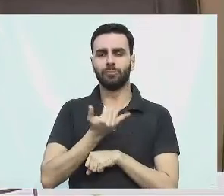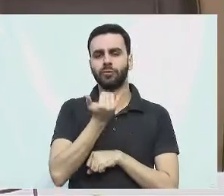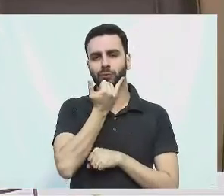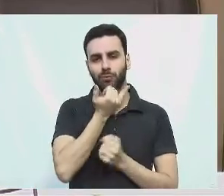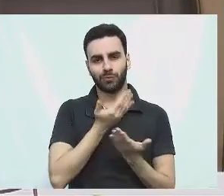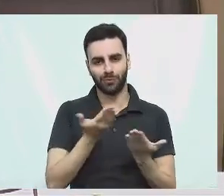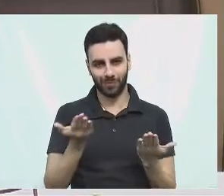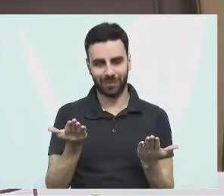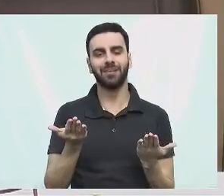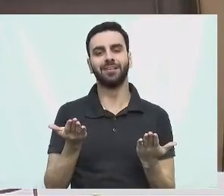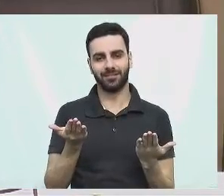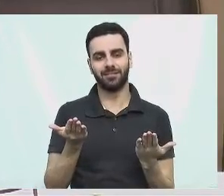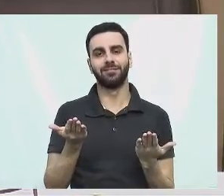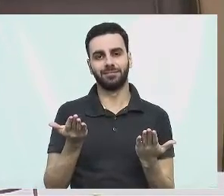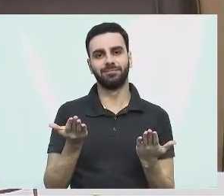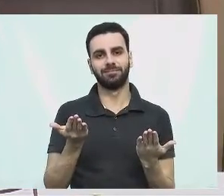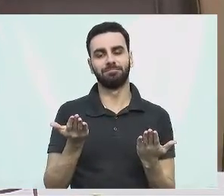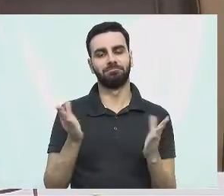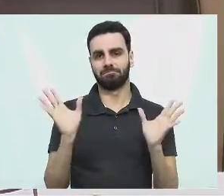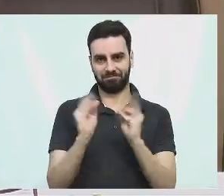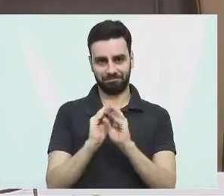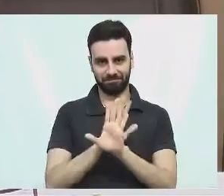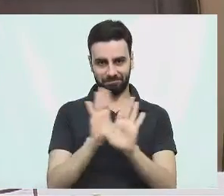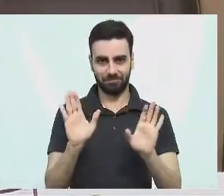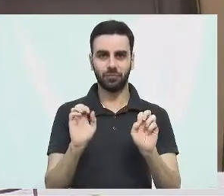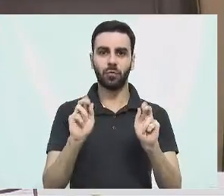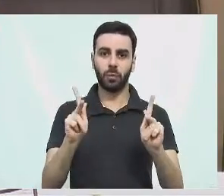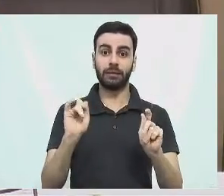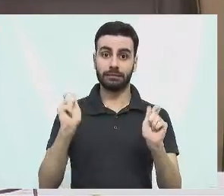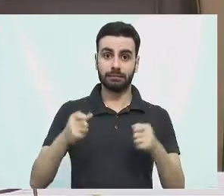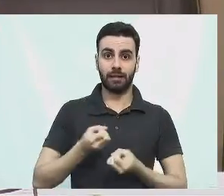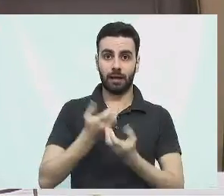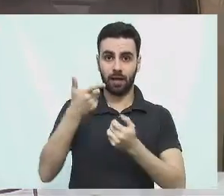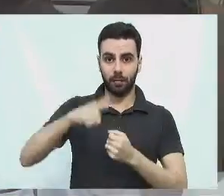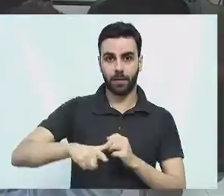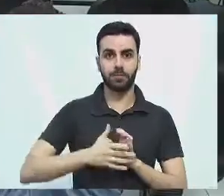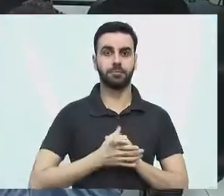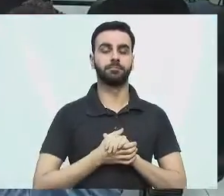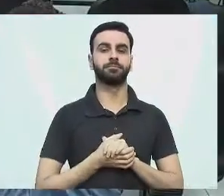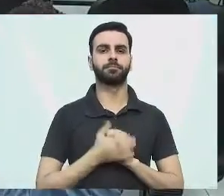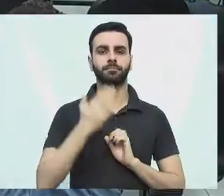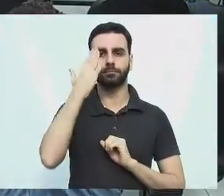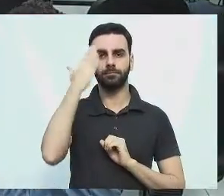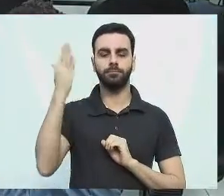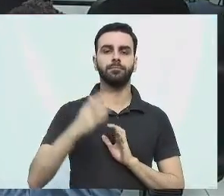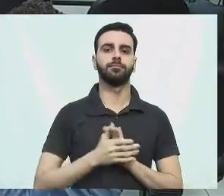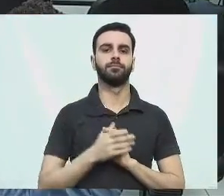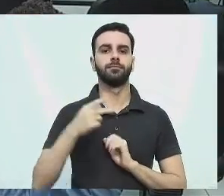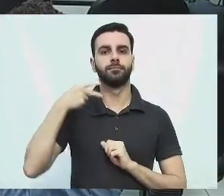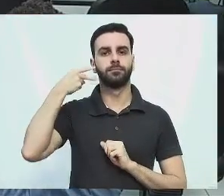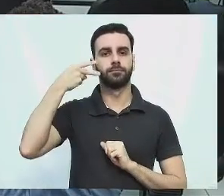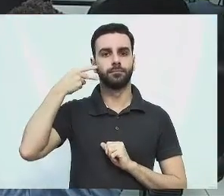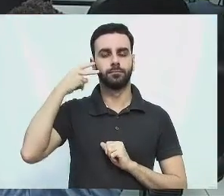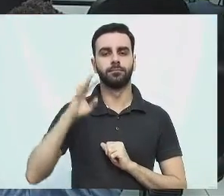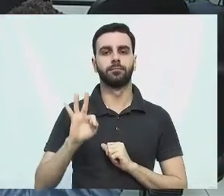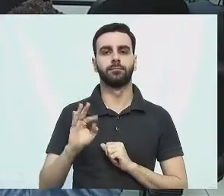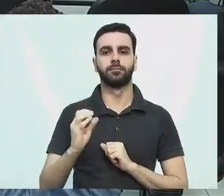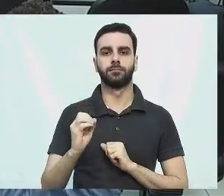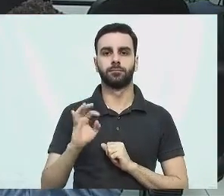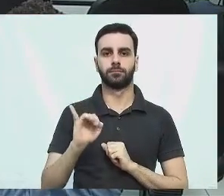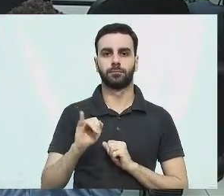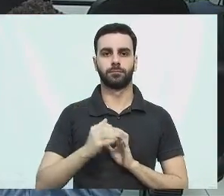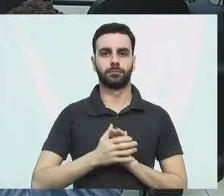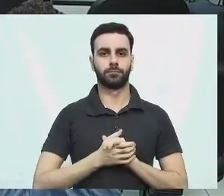desculpa e fico por aqui podendo me reinscrever para outros assuntos. Obrigado, vereador. Com a palavra, vereador Paulo Sérgio